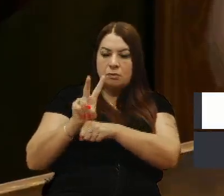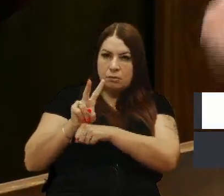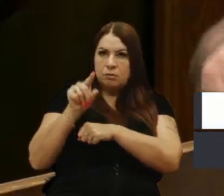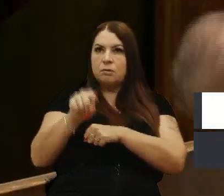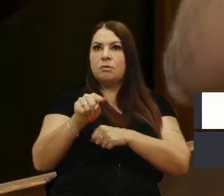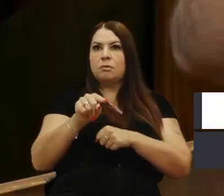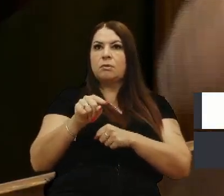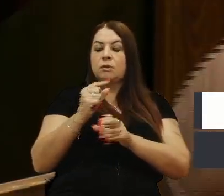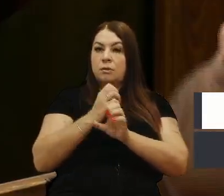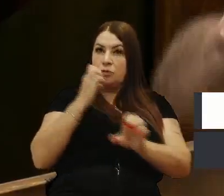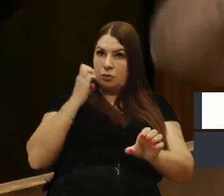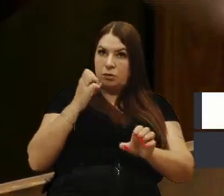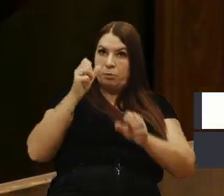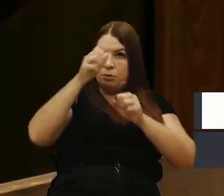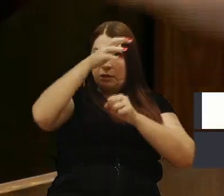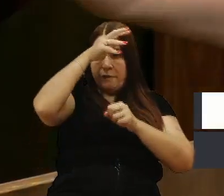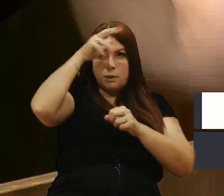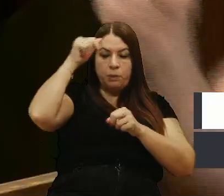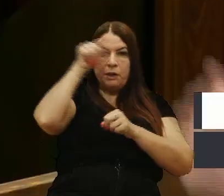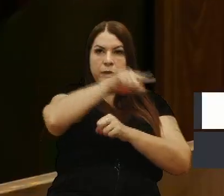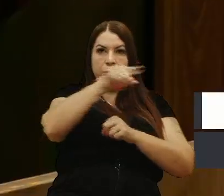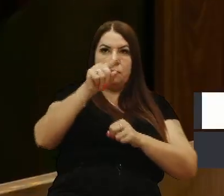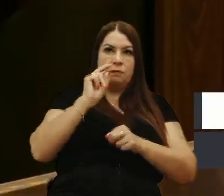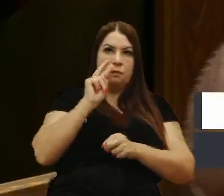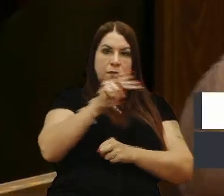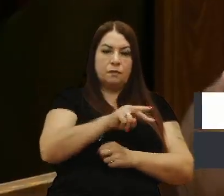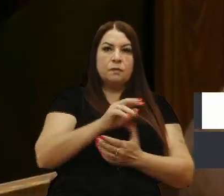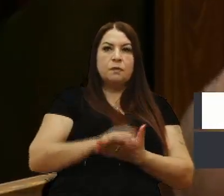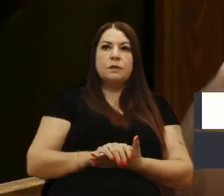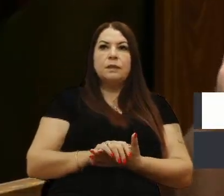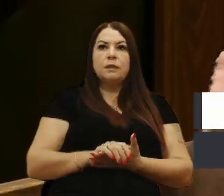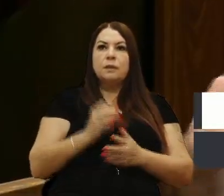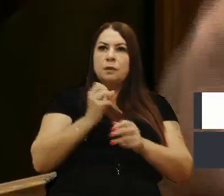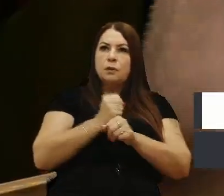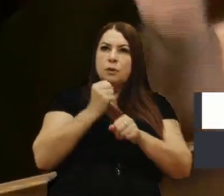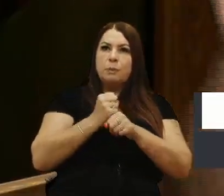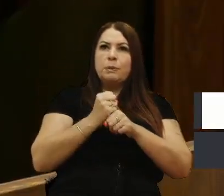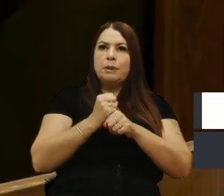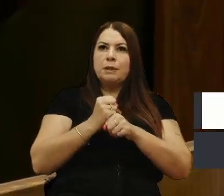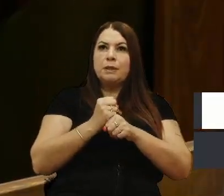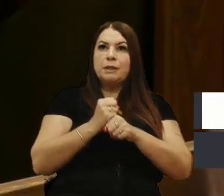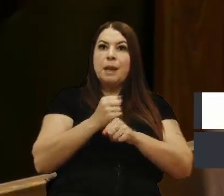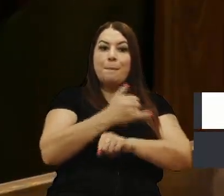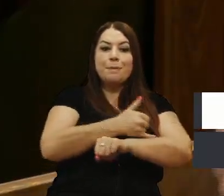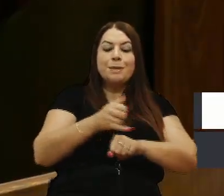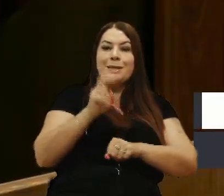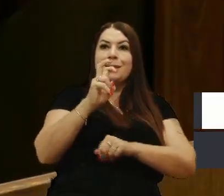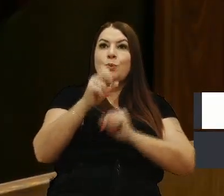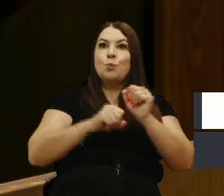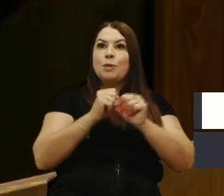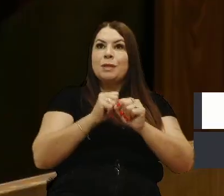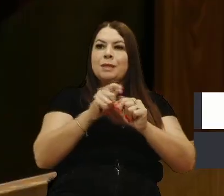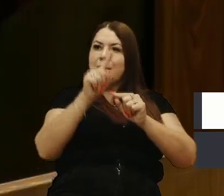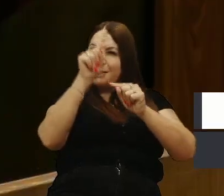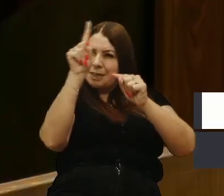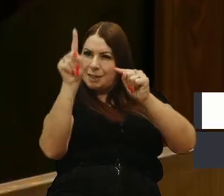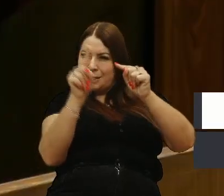o nosso engenheiro da prefeitura vai lá e verifica. Essas obras já tem que ter passado 5 anos para ver se não tem